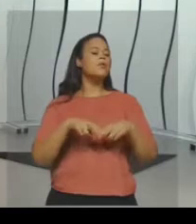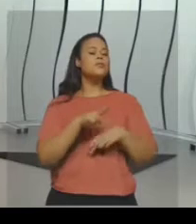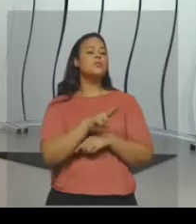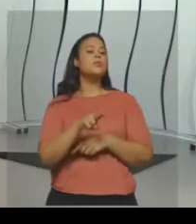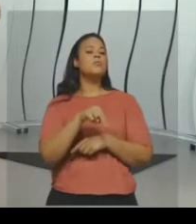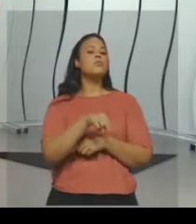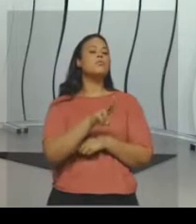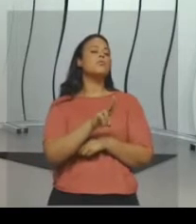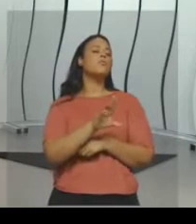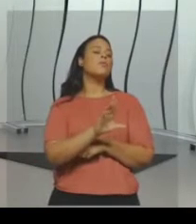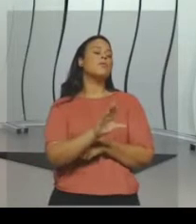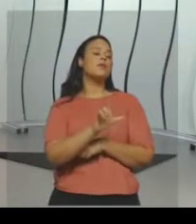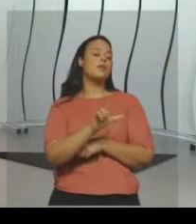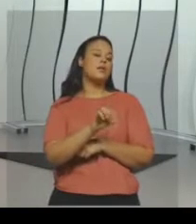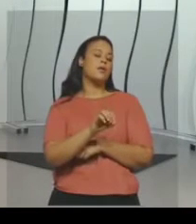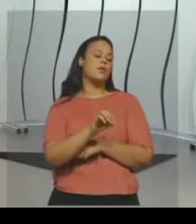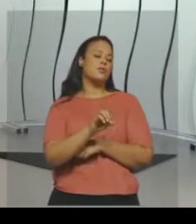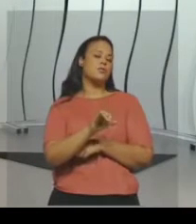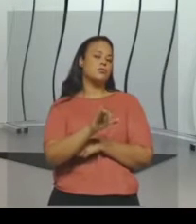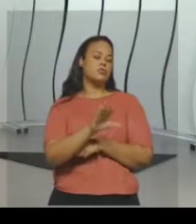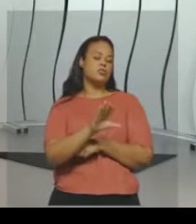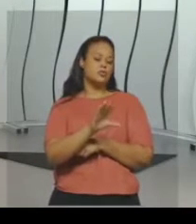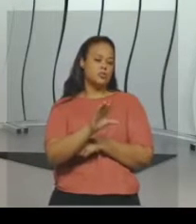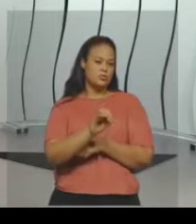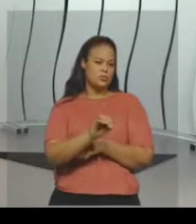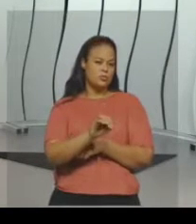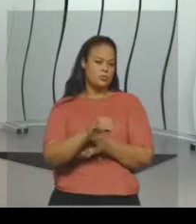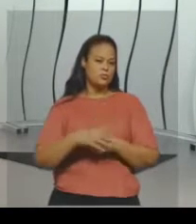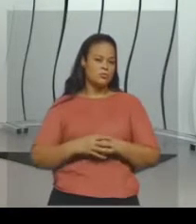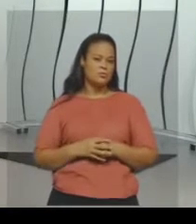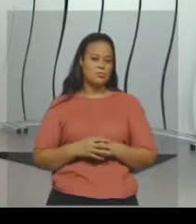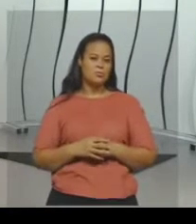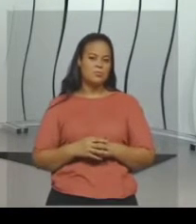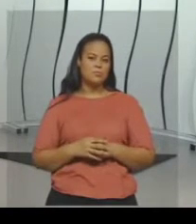um pouco mais disperso dentro dessa bactéria.